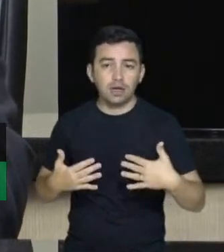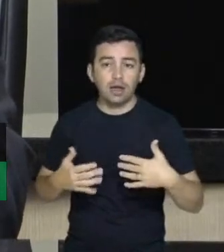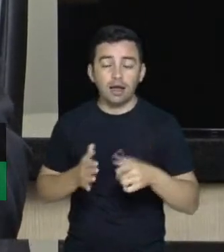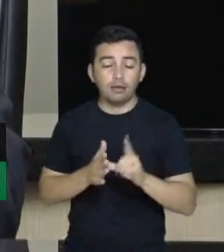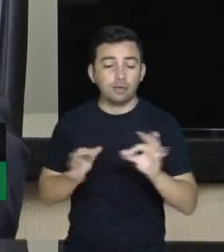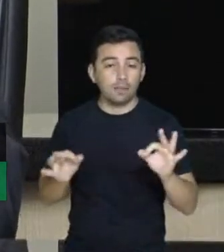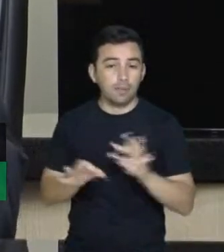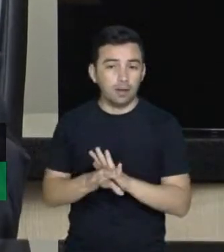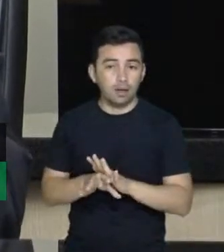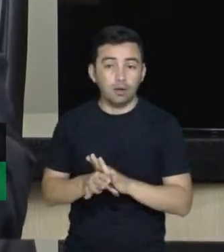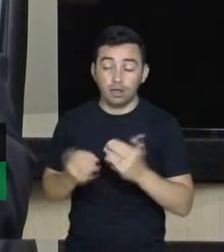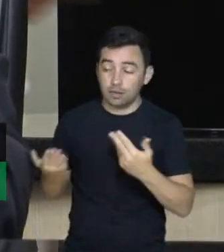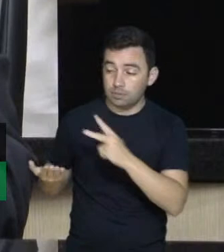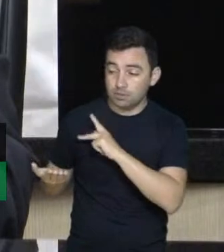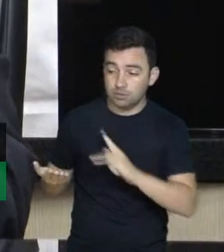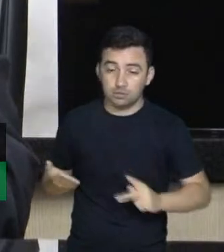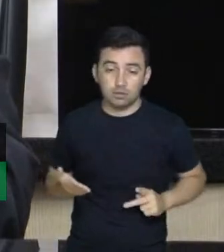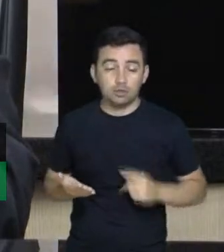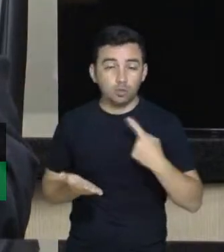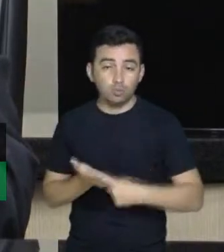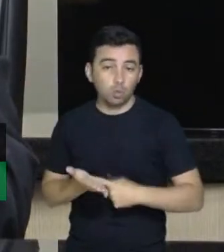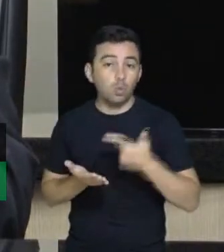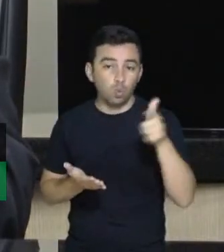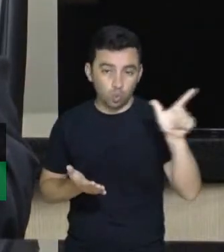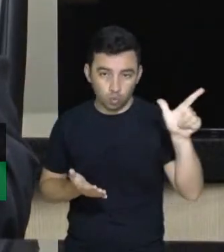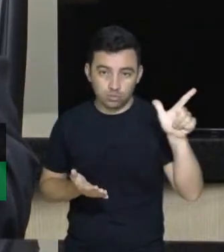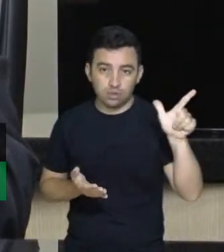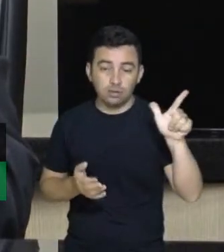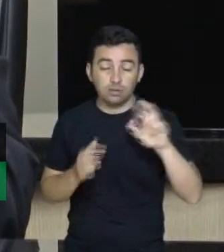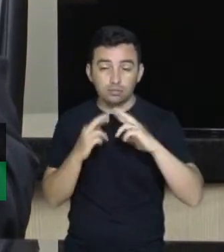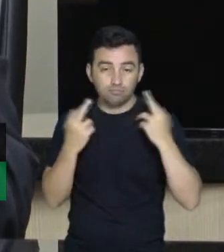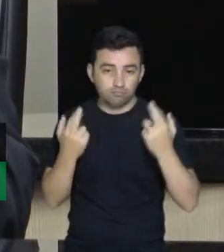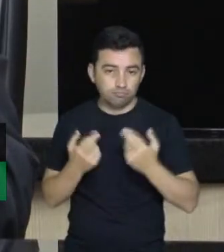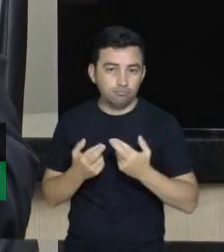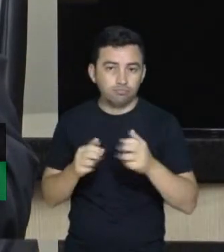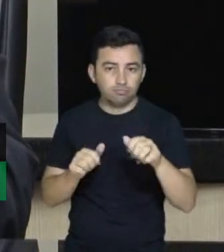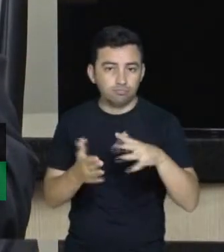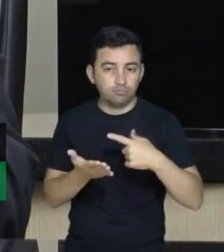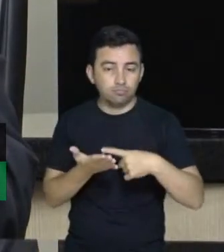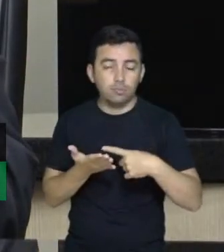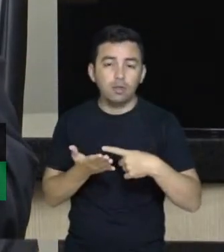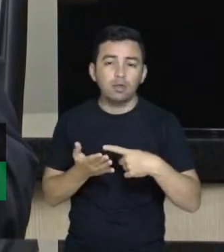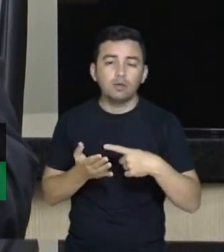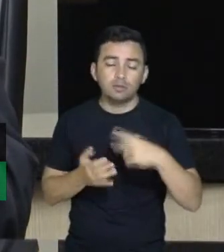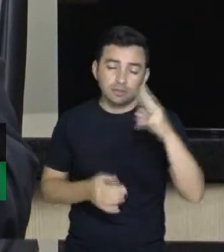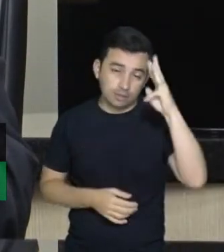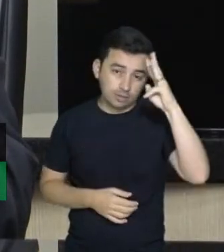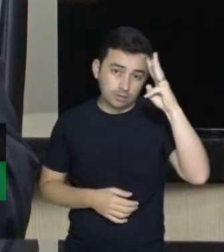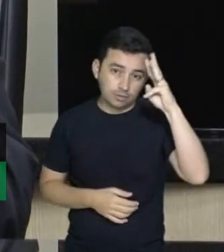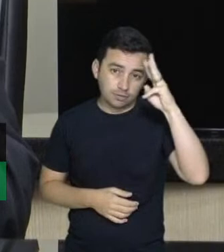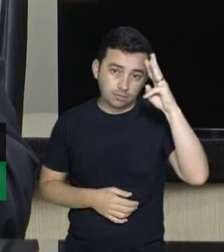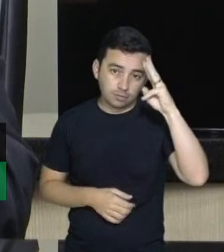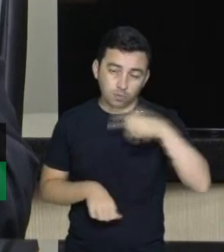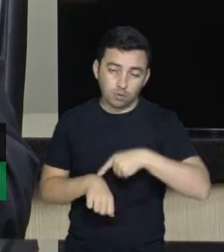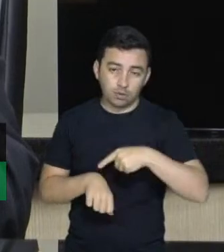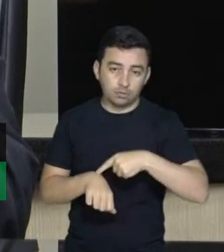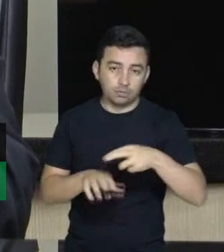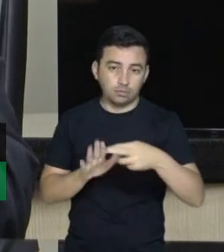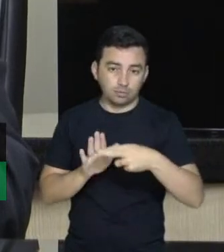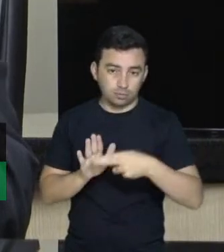sessão, o senhor presidente convocou outra ordinária para terça-feira, no horário